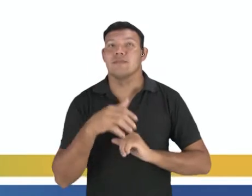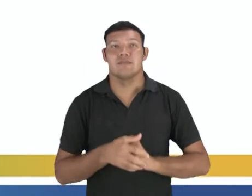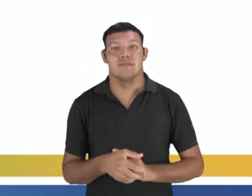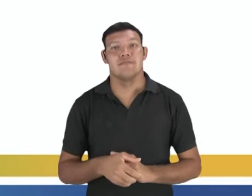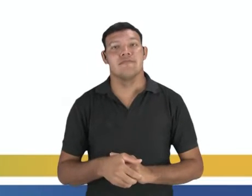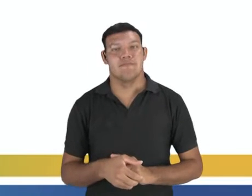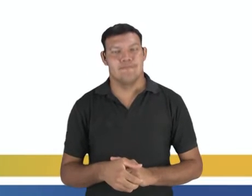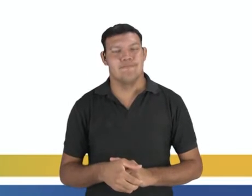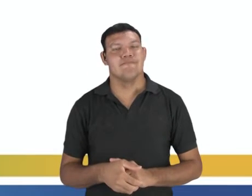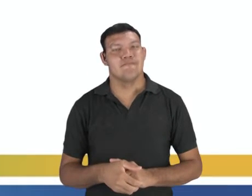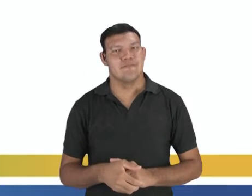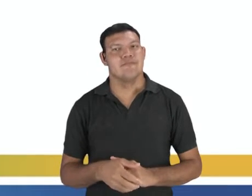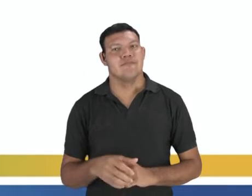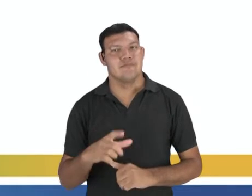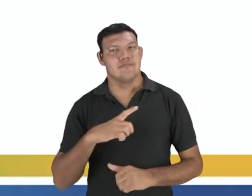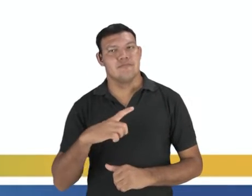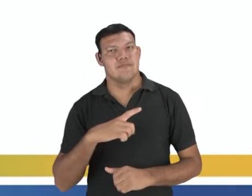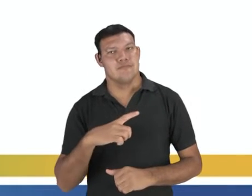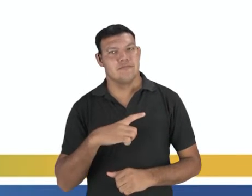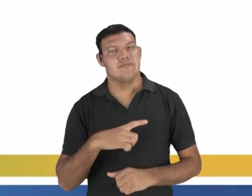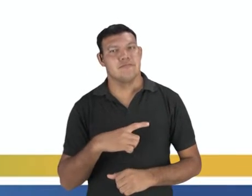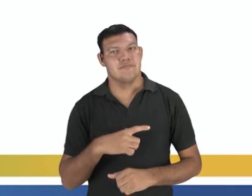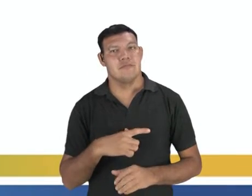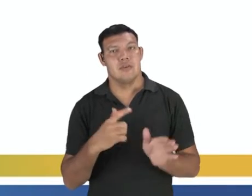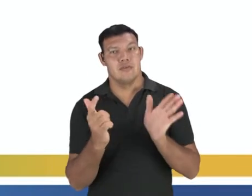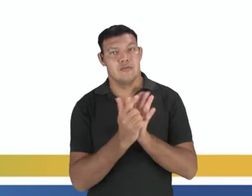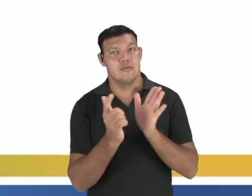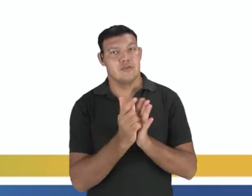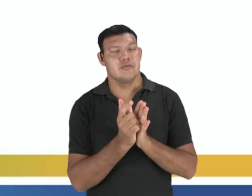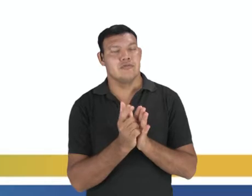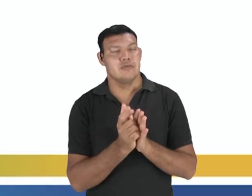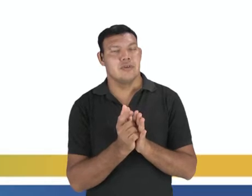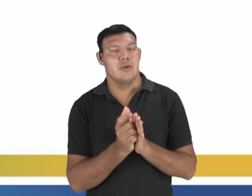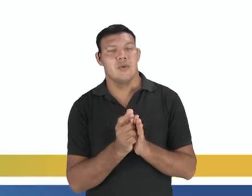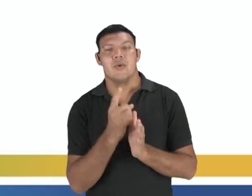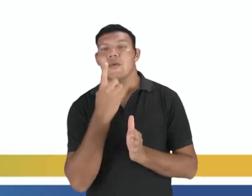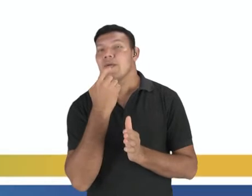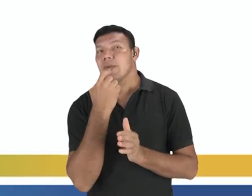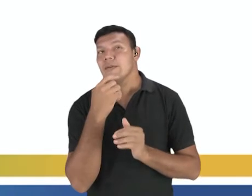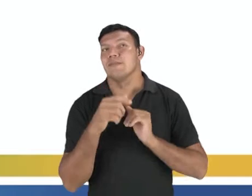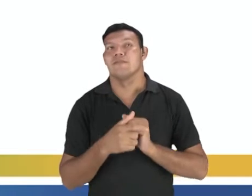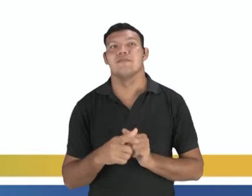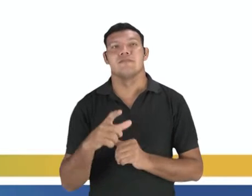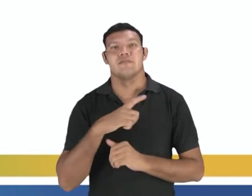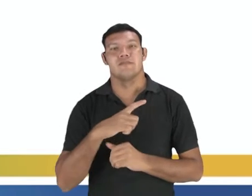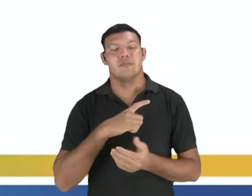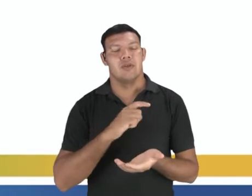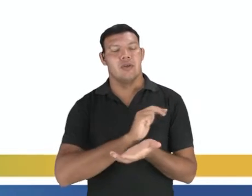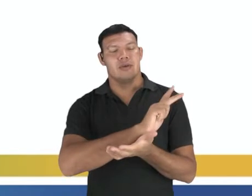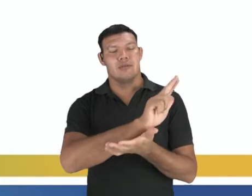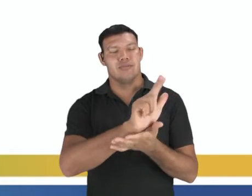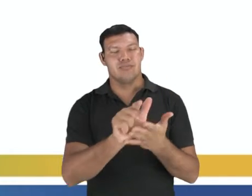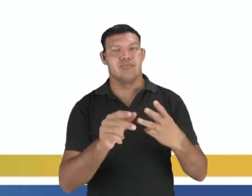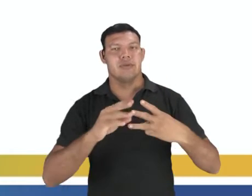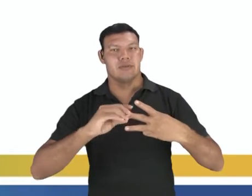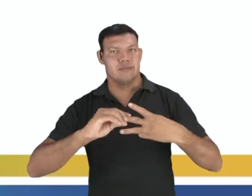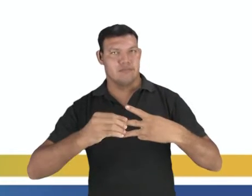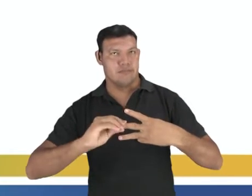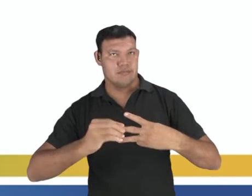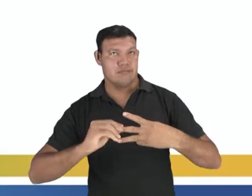um pigmento que permite essa coloração avermelhada. Podem possuir aí muitas células, por isso são